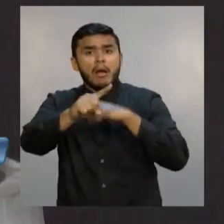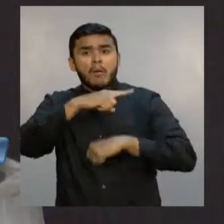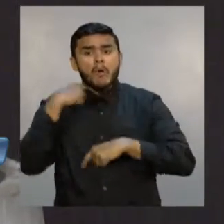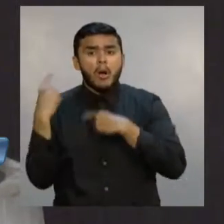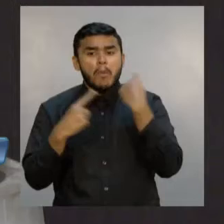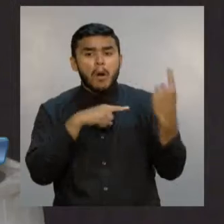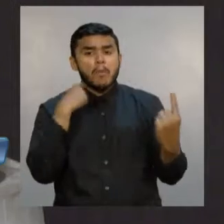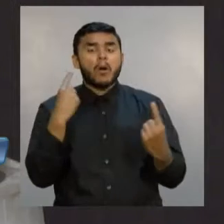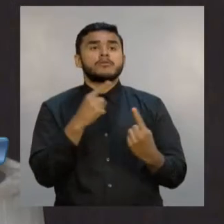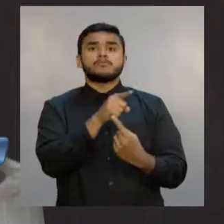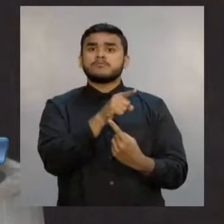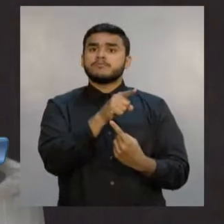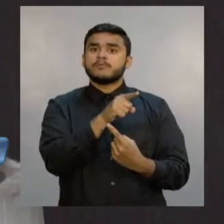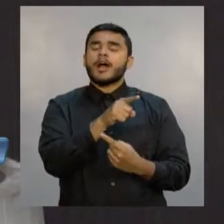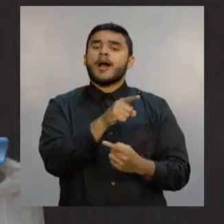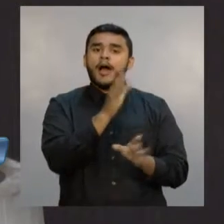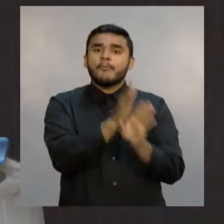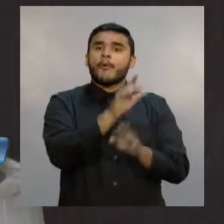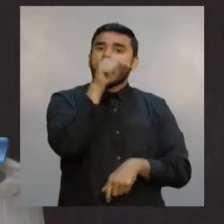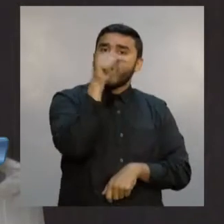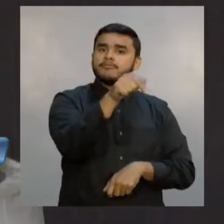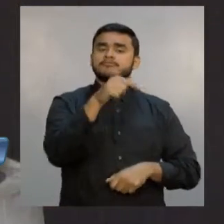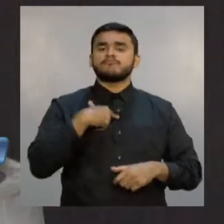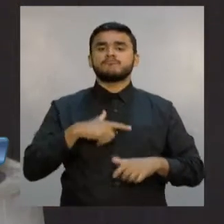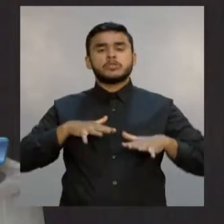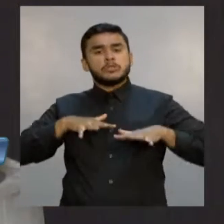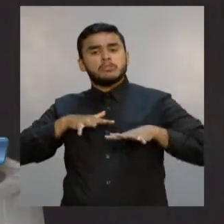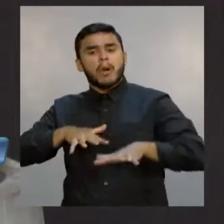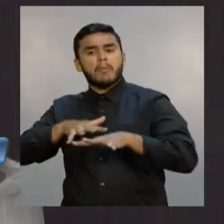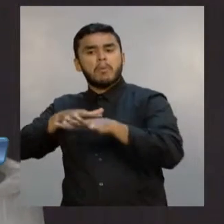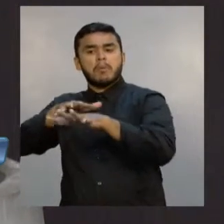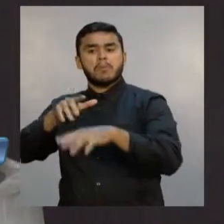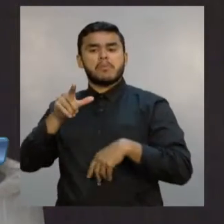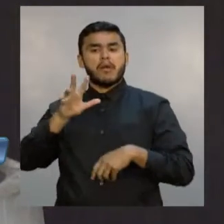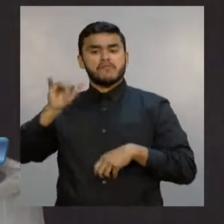tolhidas na sua condição humana de mulher.